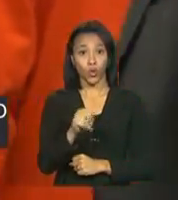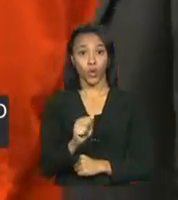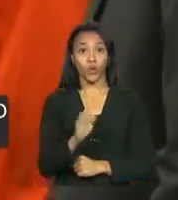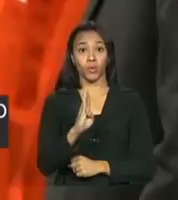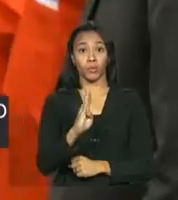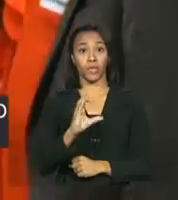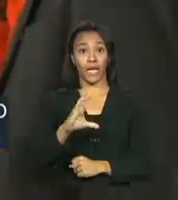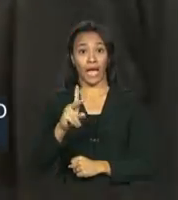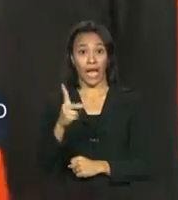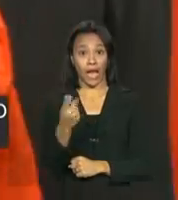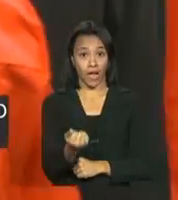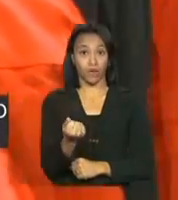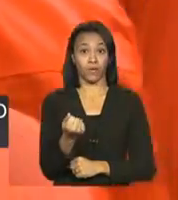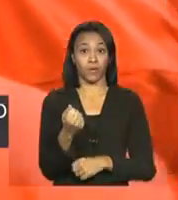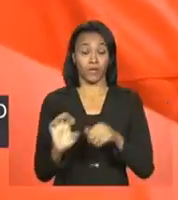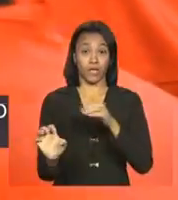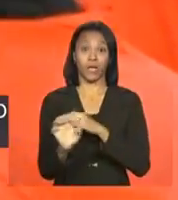Quip.